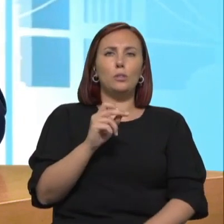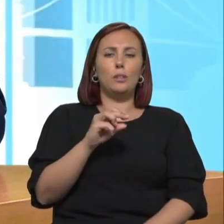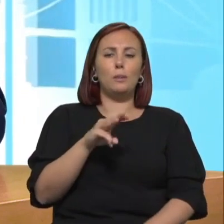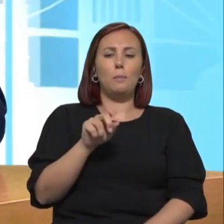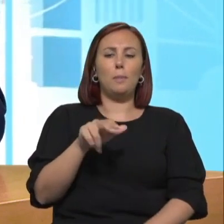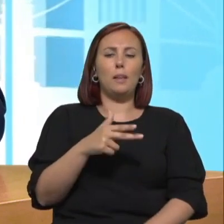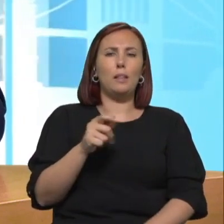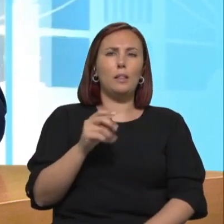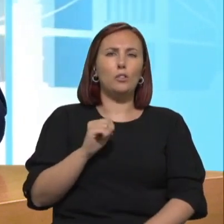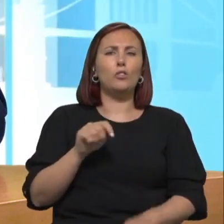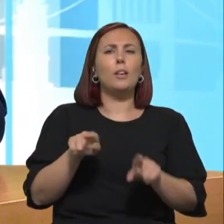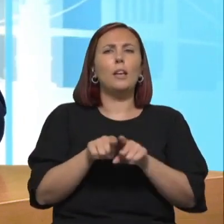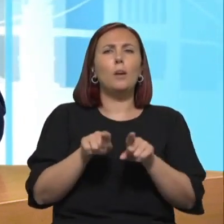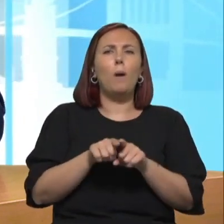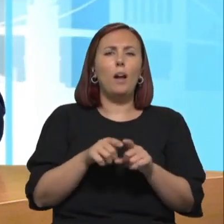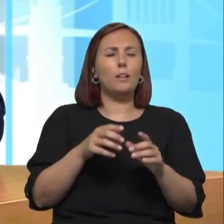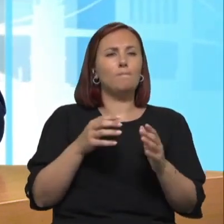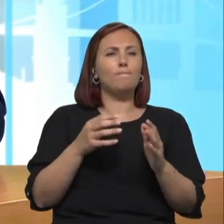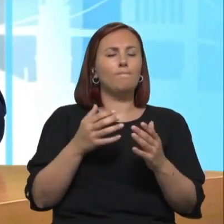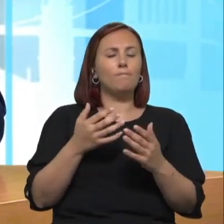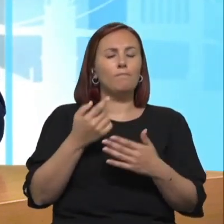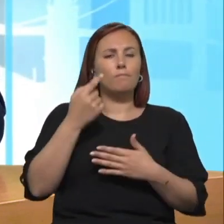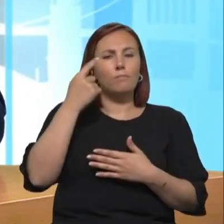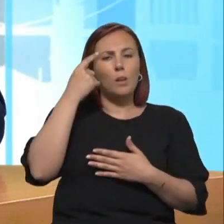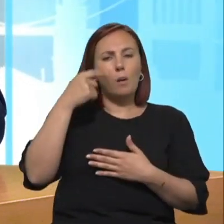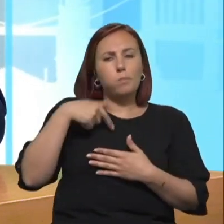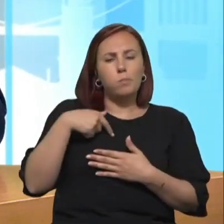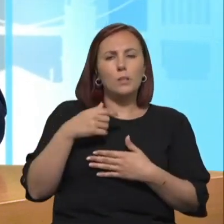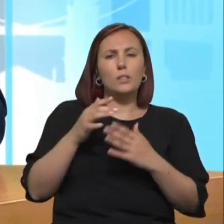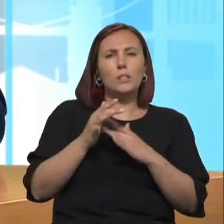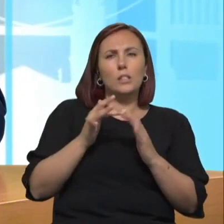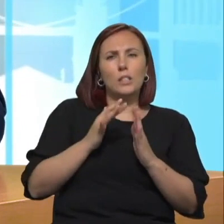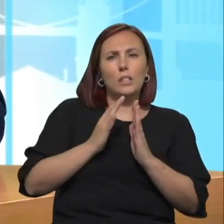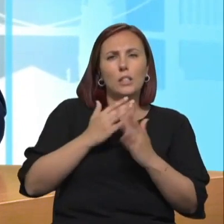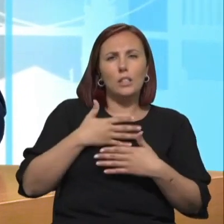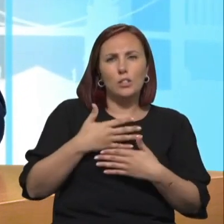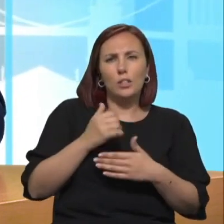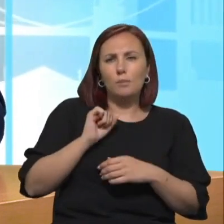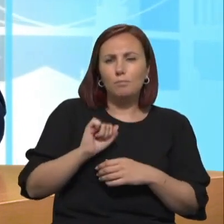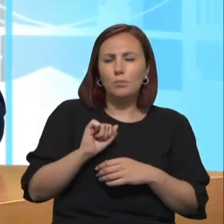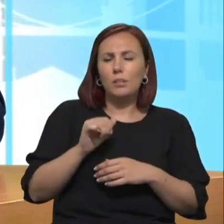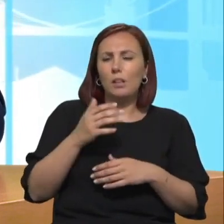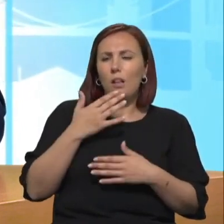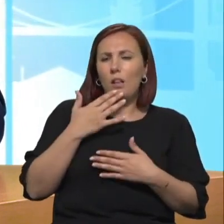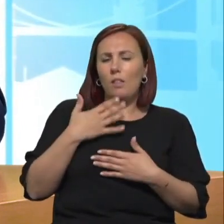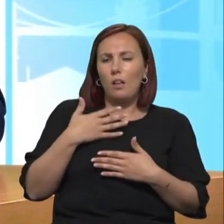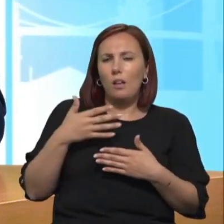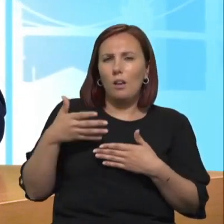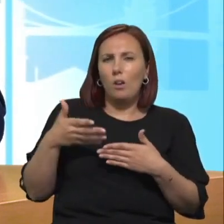marca de sobrepor a consciência cristã a orientações